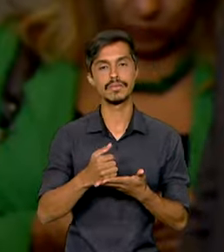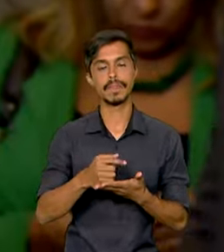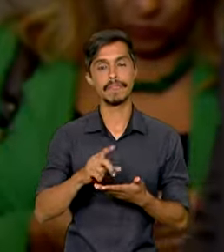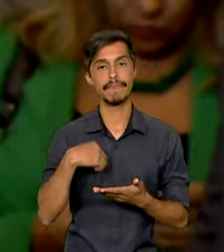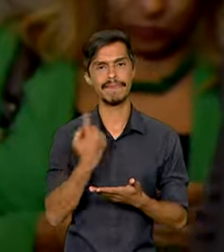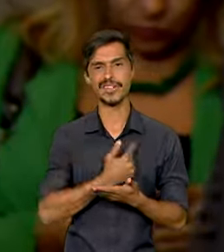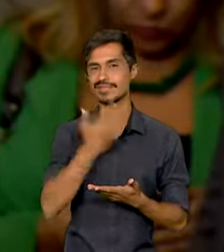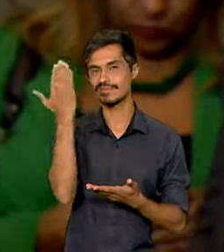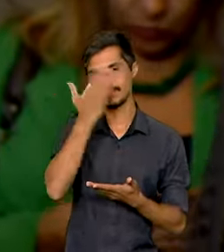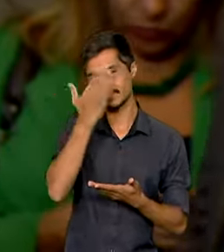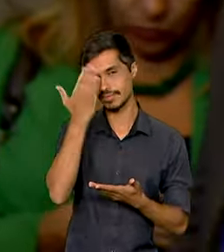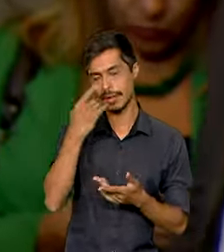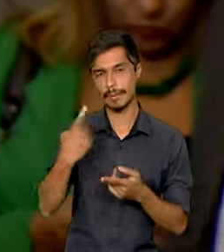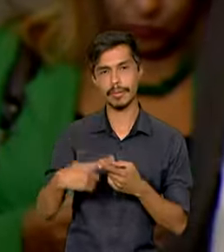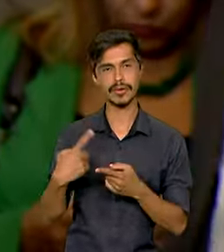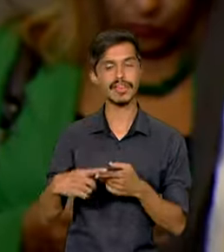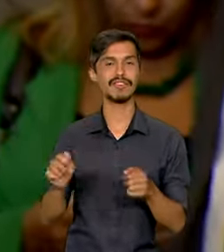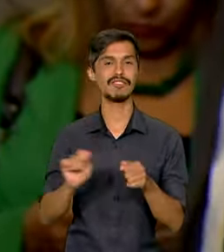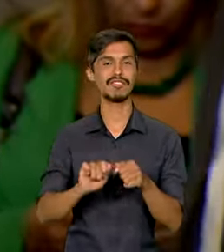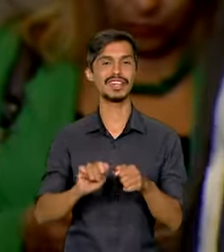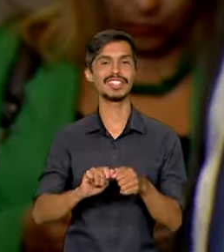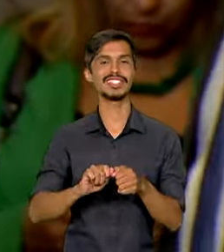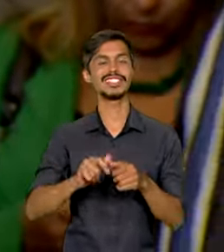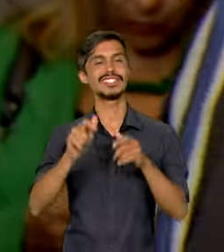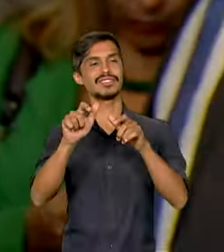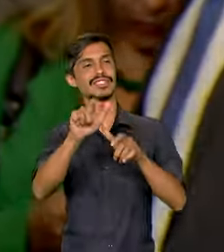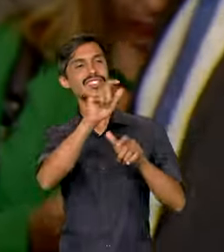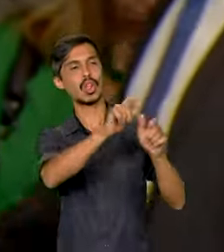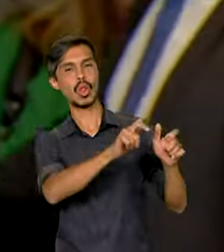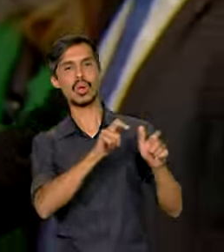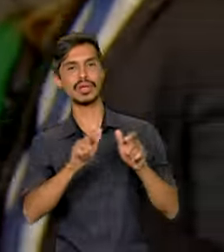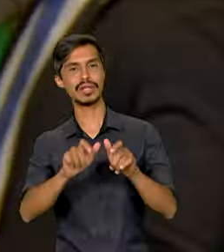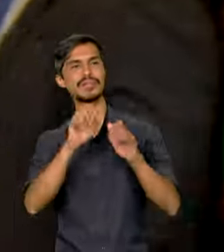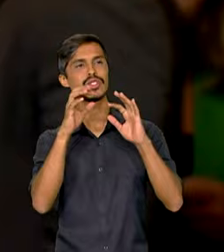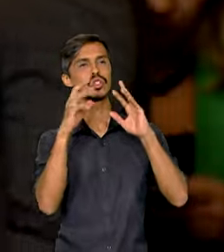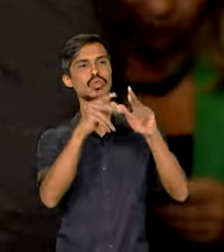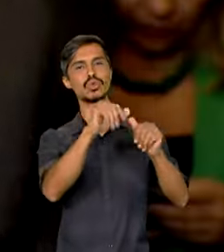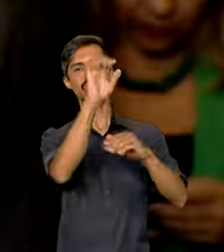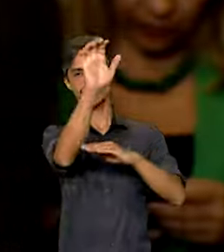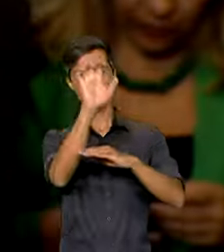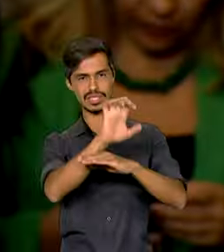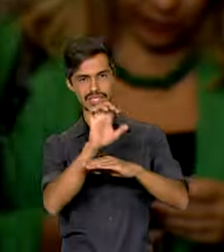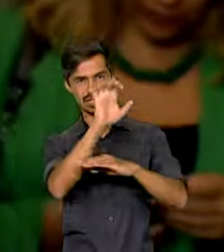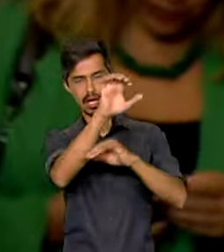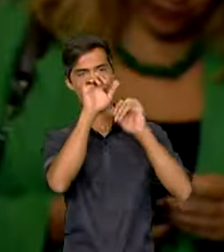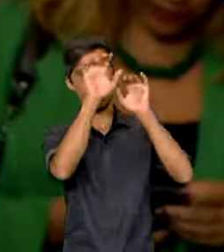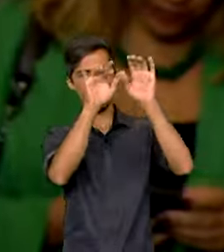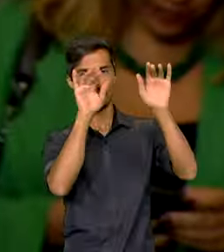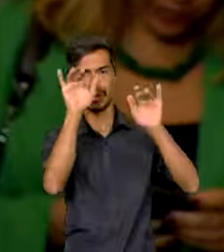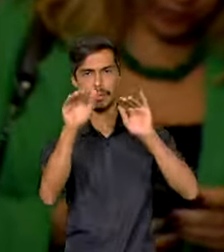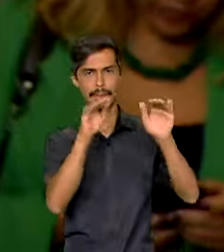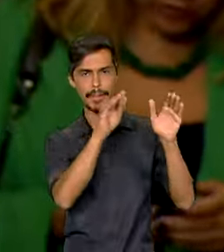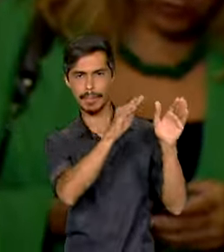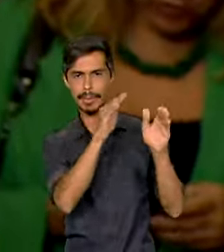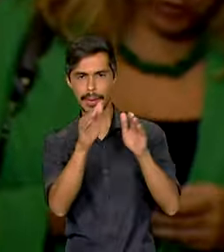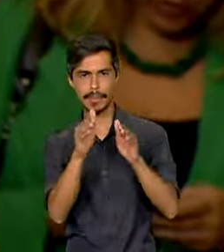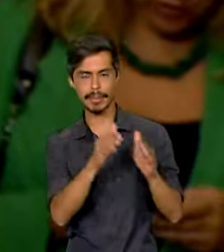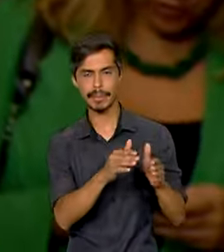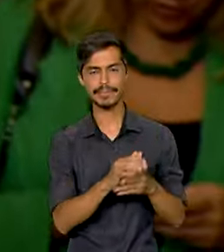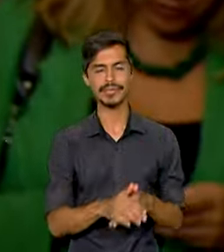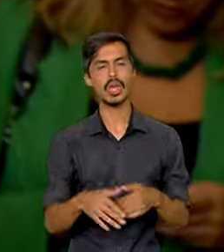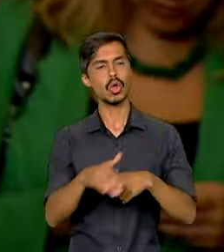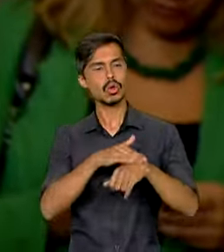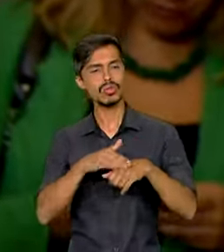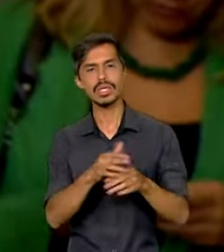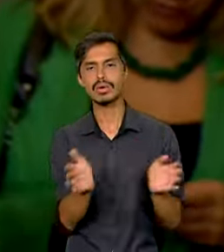não vê, porque ele está sendo feito em cada local, em todos os estados do Brasil. Nossa equipe está indo conversar com a equipe